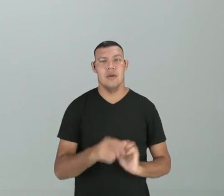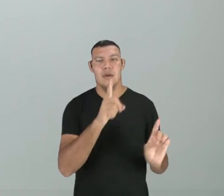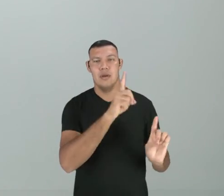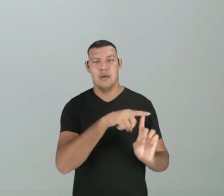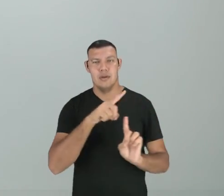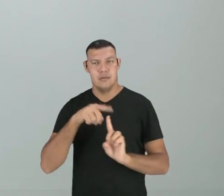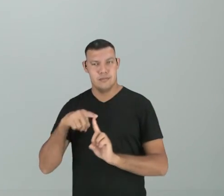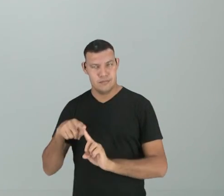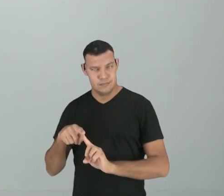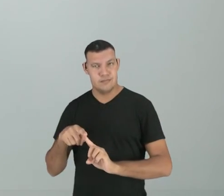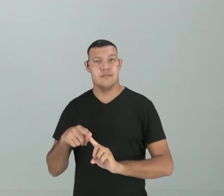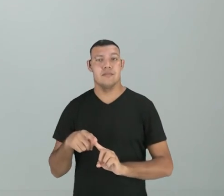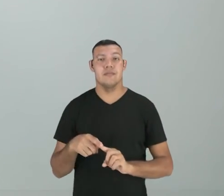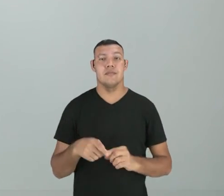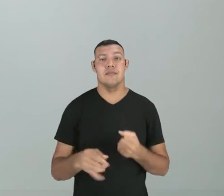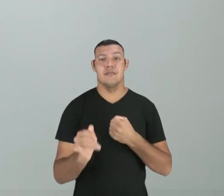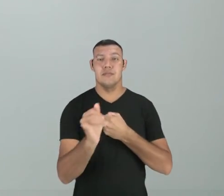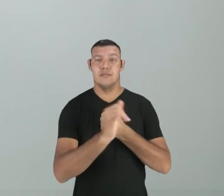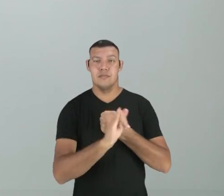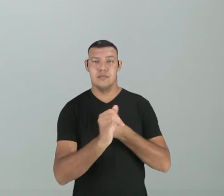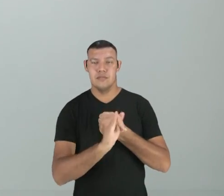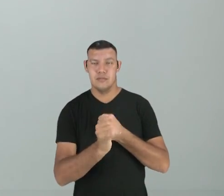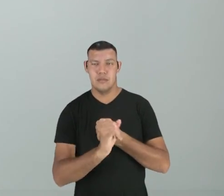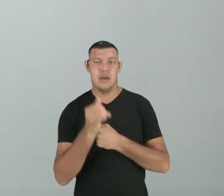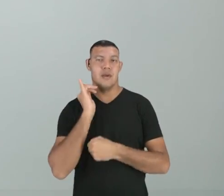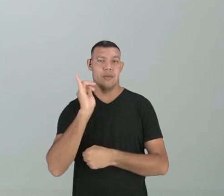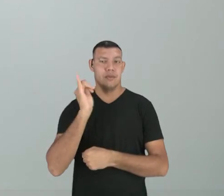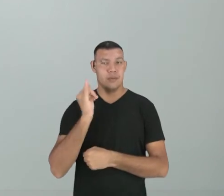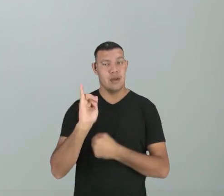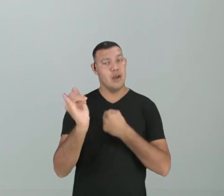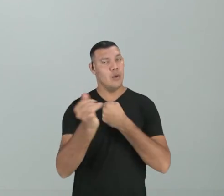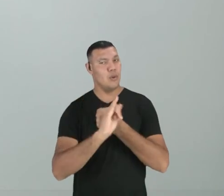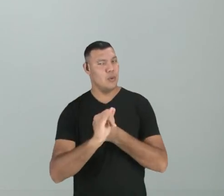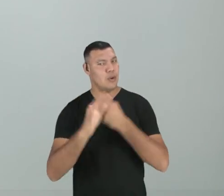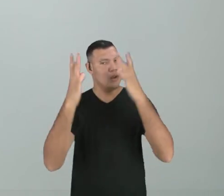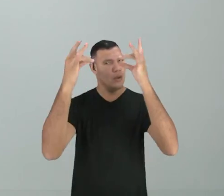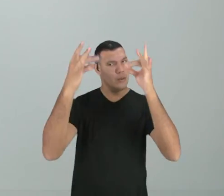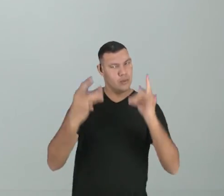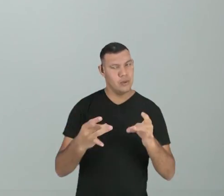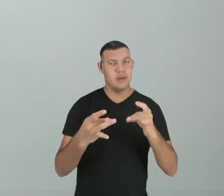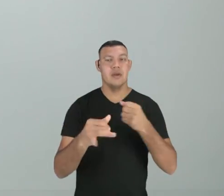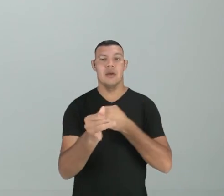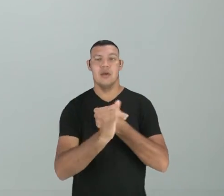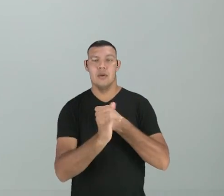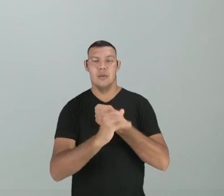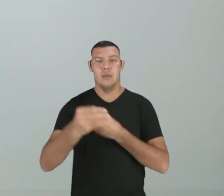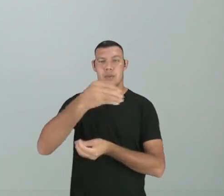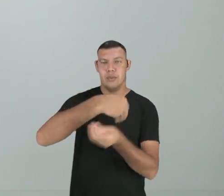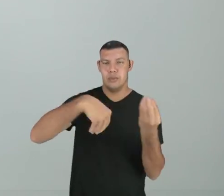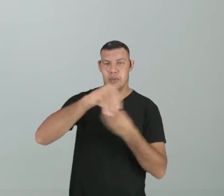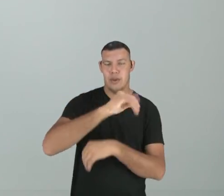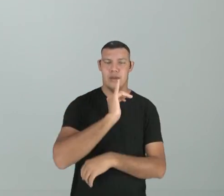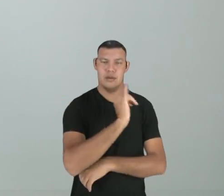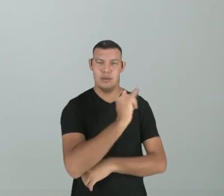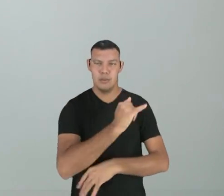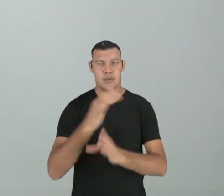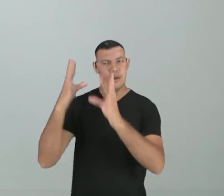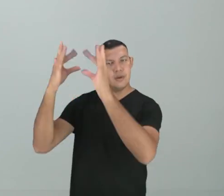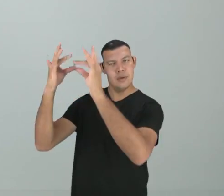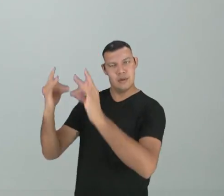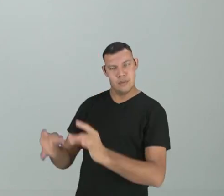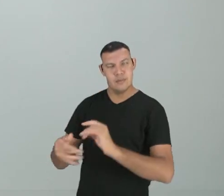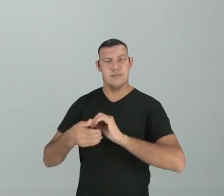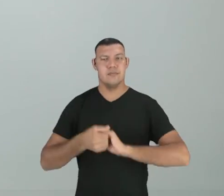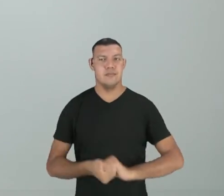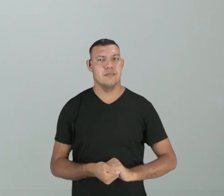a gente tem, a crônica narrativa, a crônica descritiva e a crônica que ela pode ser narrativa e